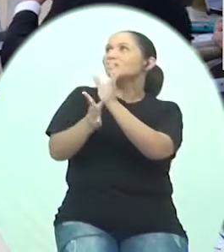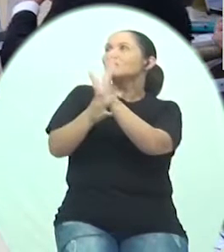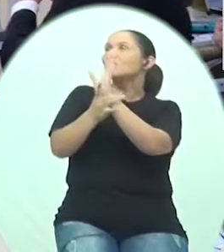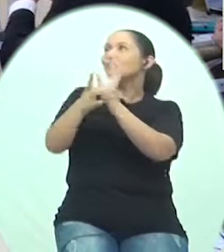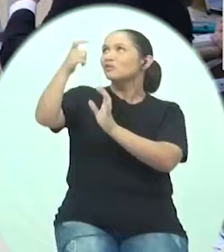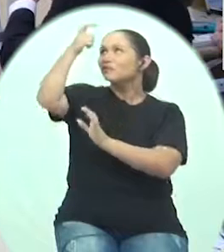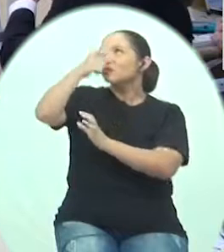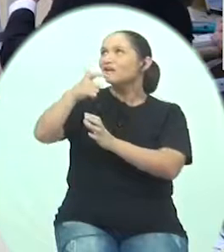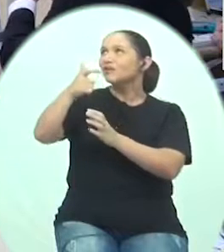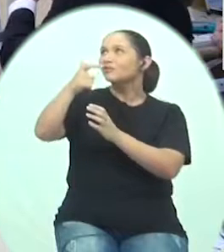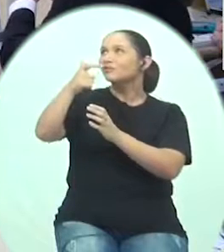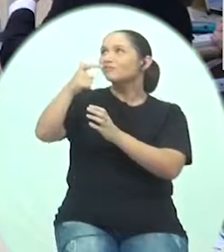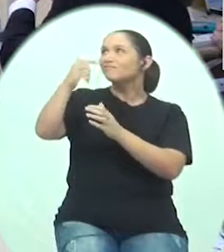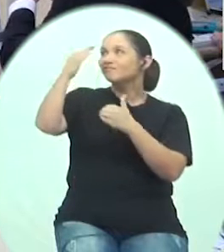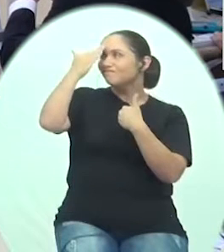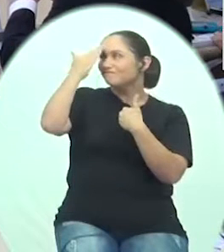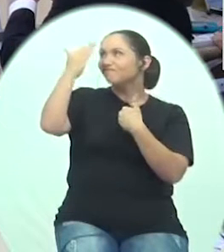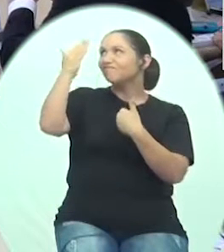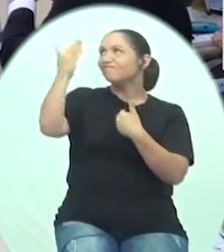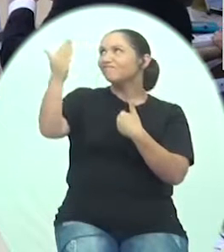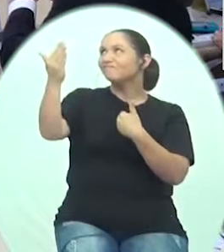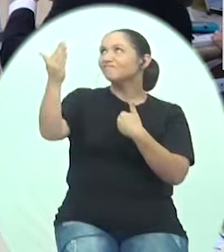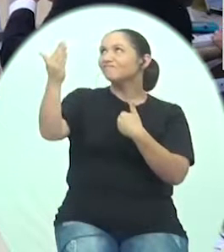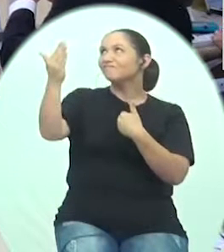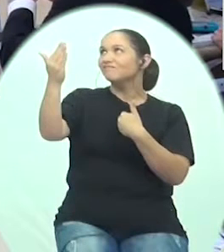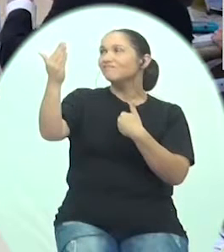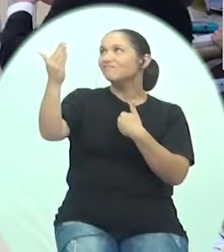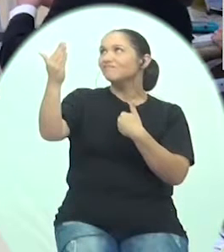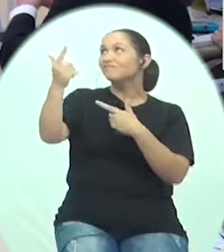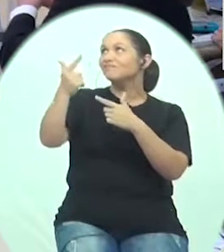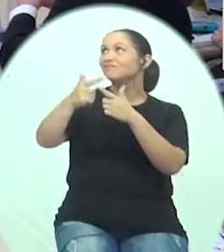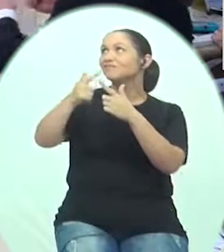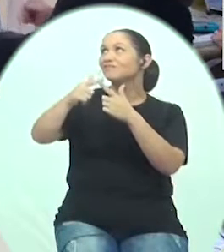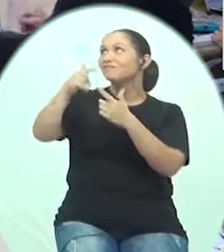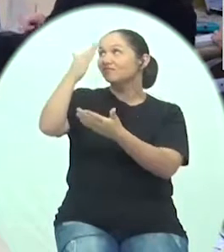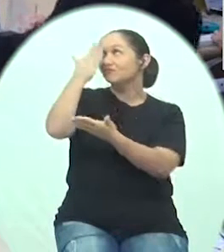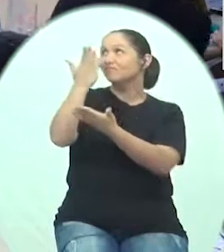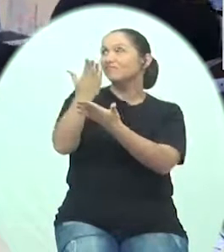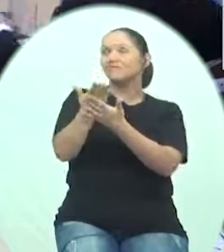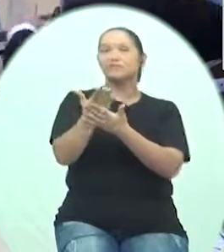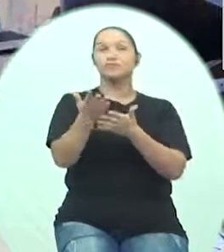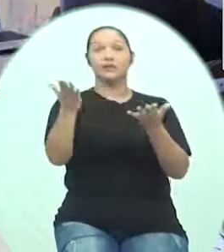confiarei solicito agora ao Senhor secretário que faça leitura do